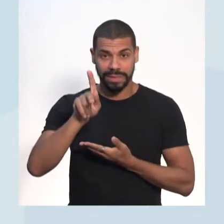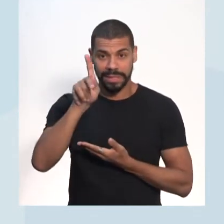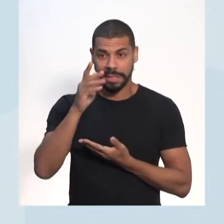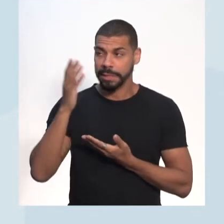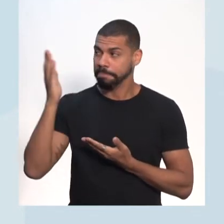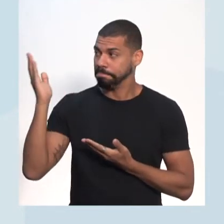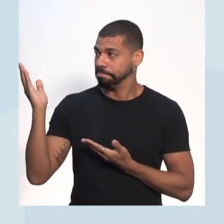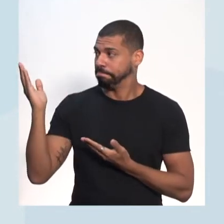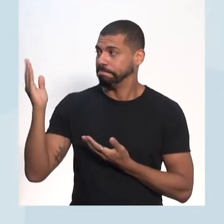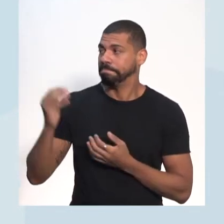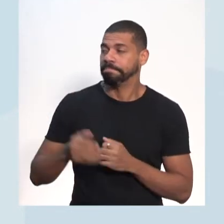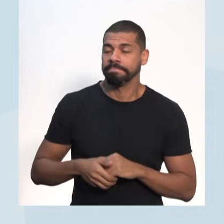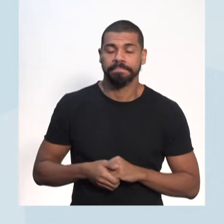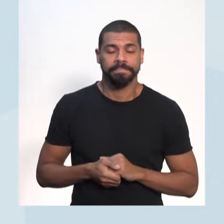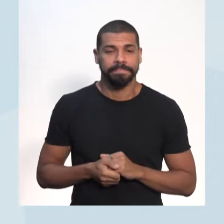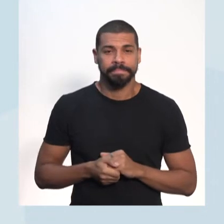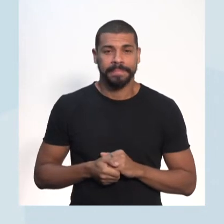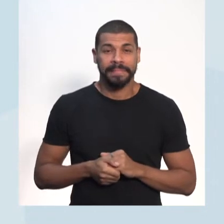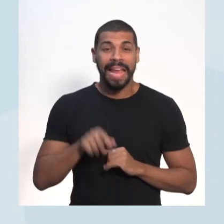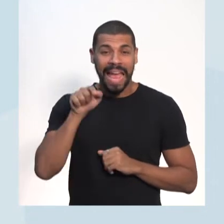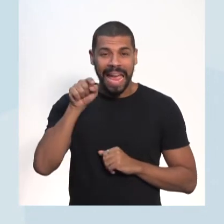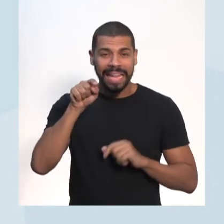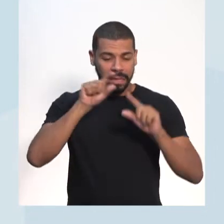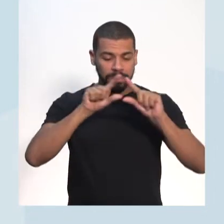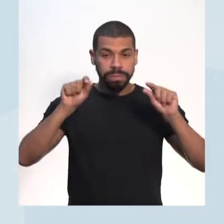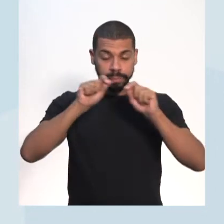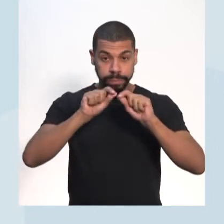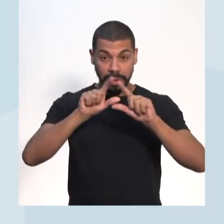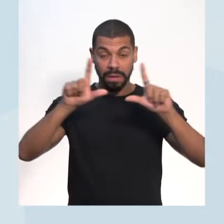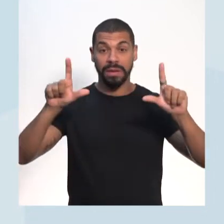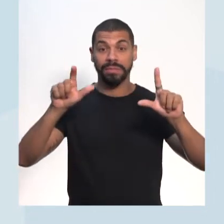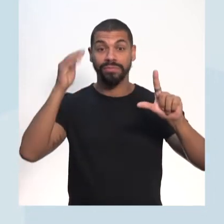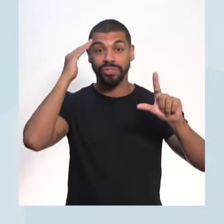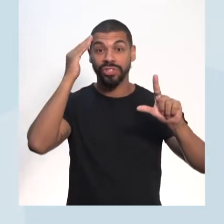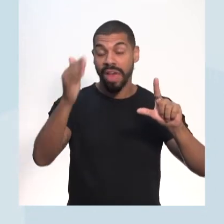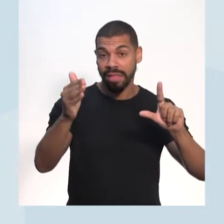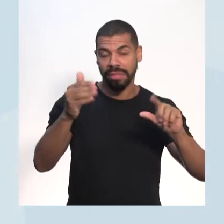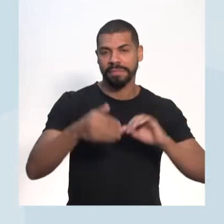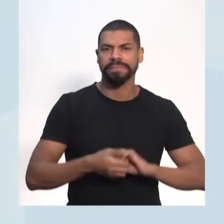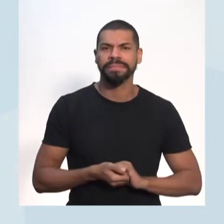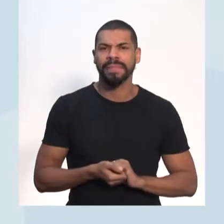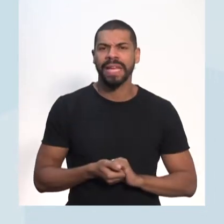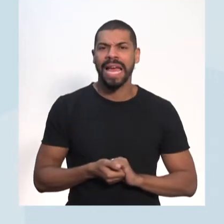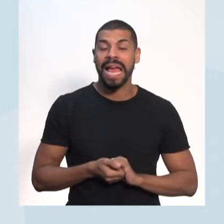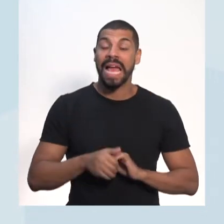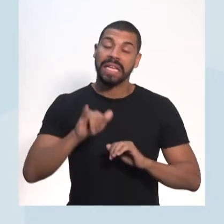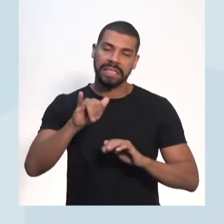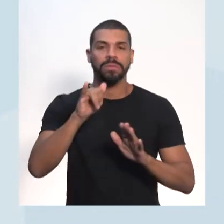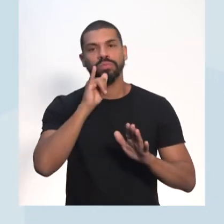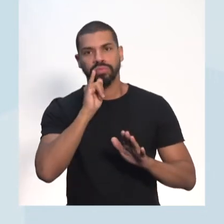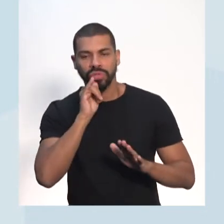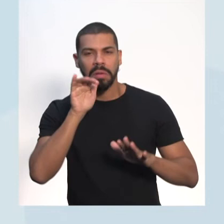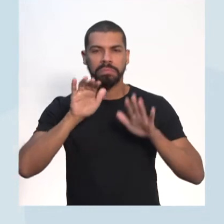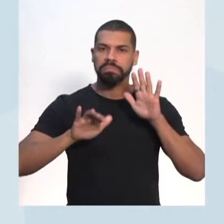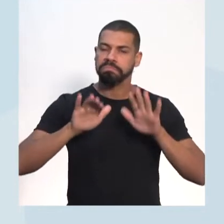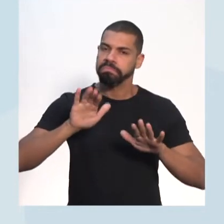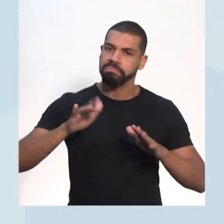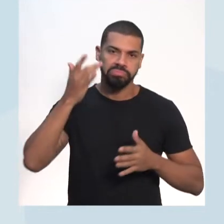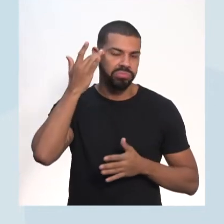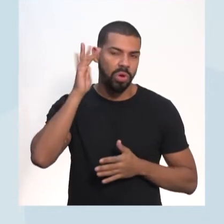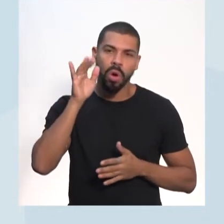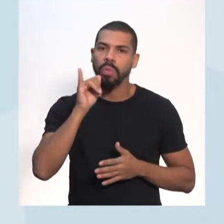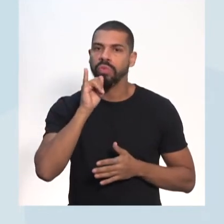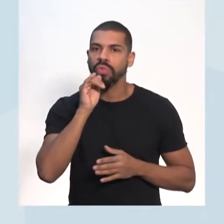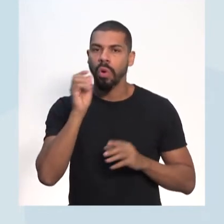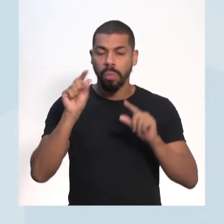educação.sp.gov.br, que abre direto lá naquele campinho de usuário e senha. Mas caso vocês não utilizem